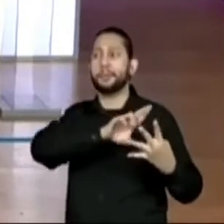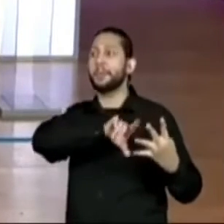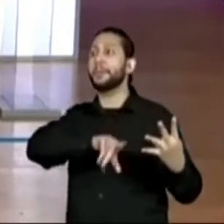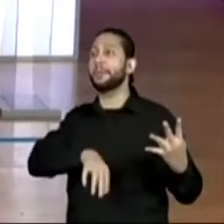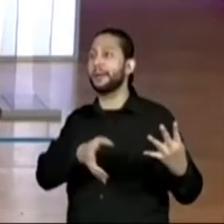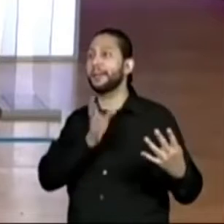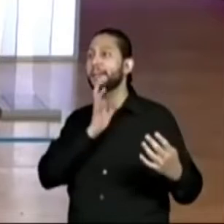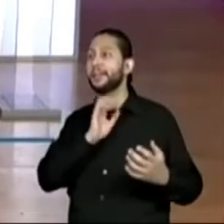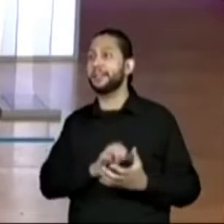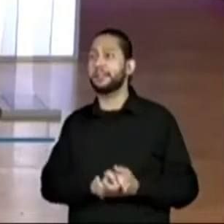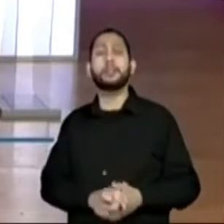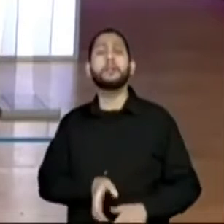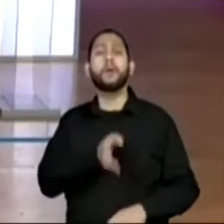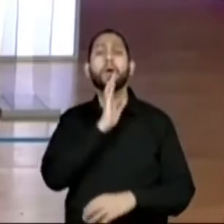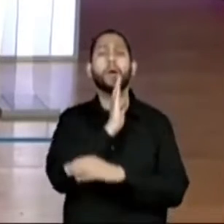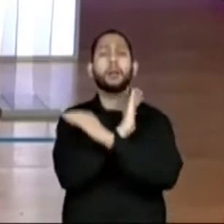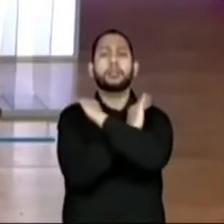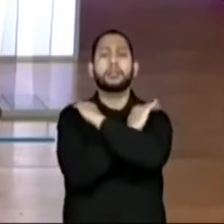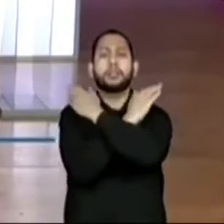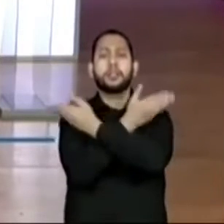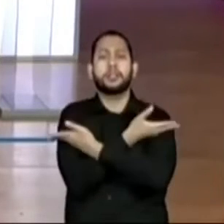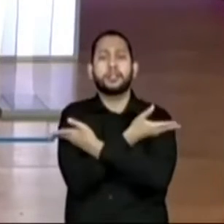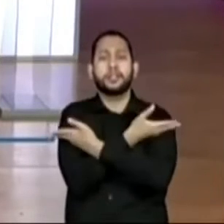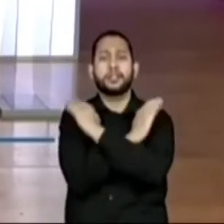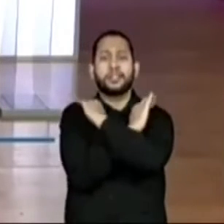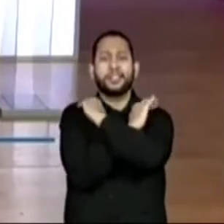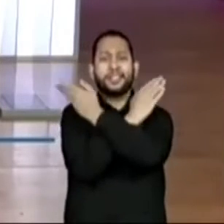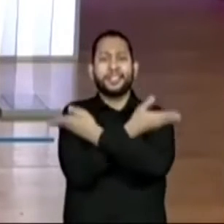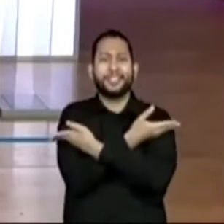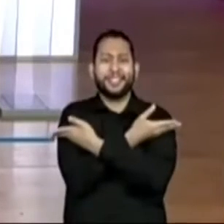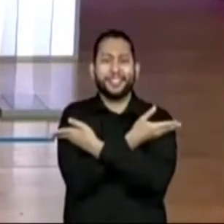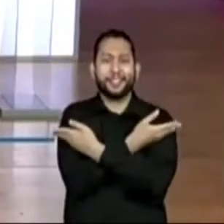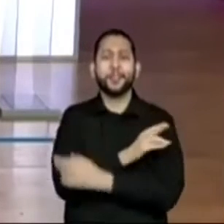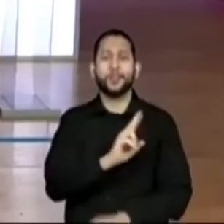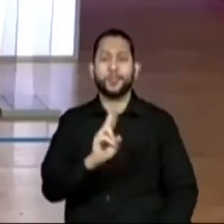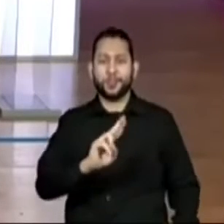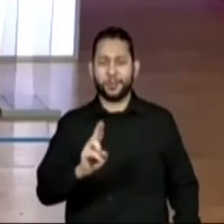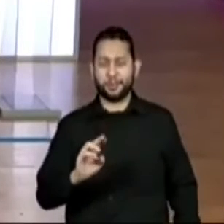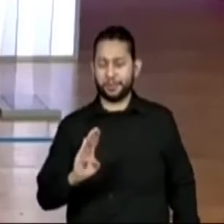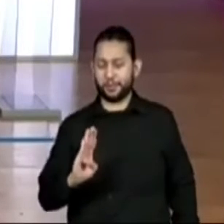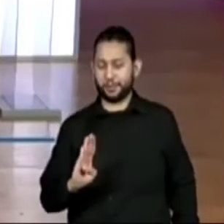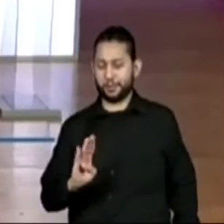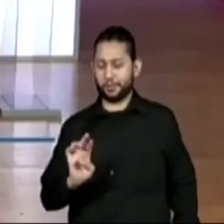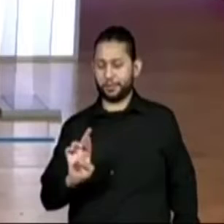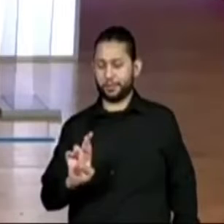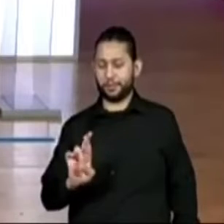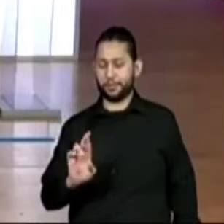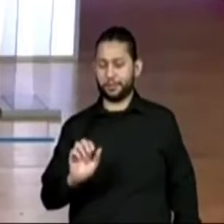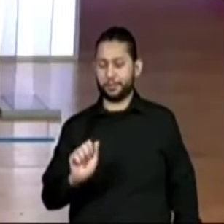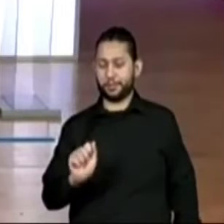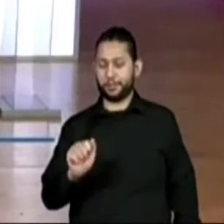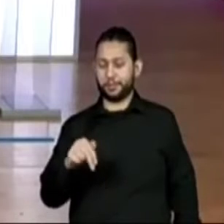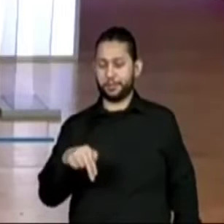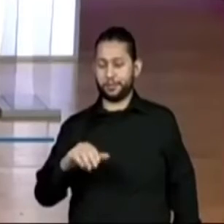do Jardim Pedra Branca conhece o conto da Branca de Neve? E aí,